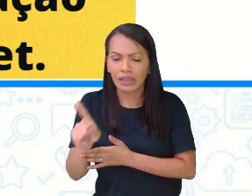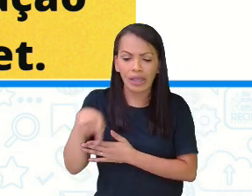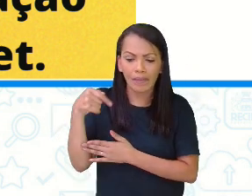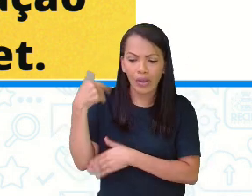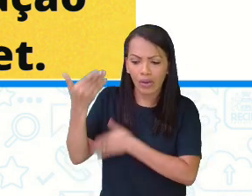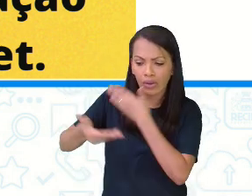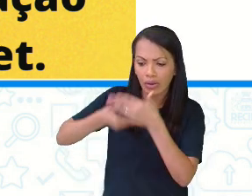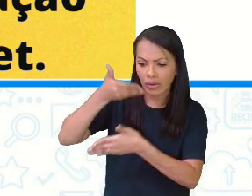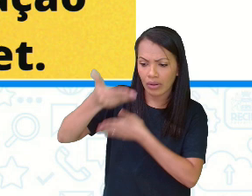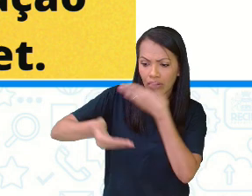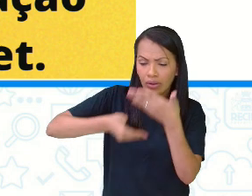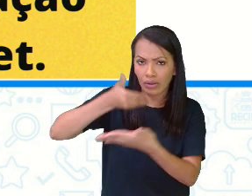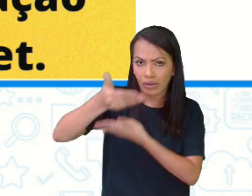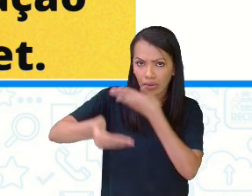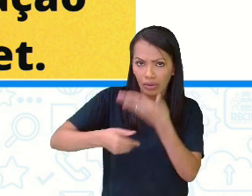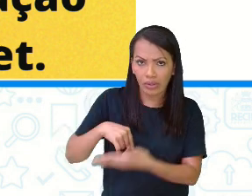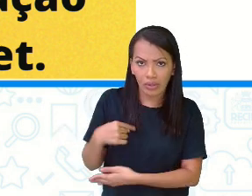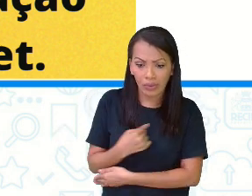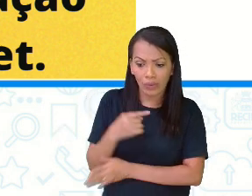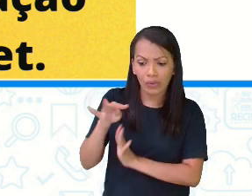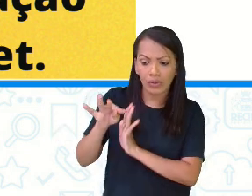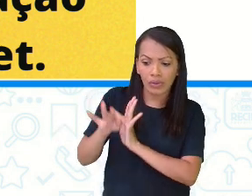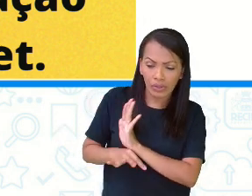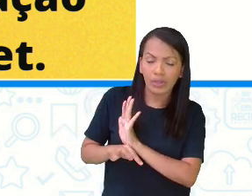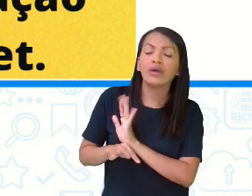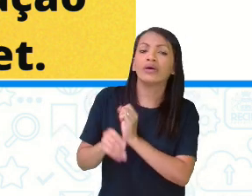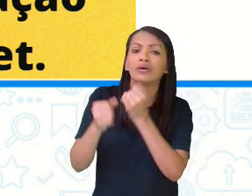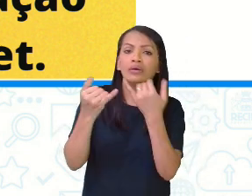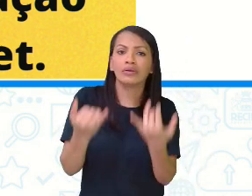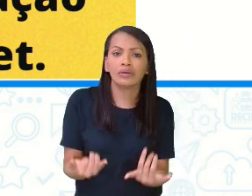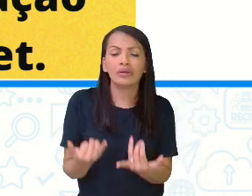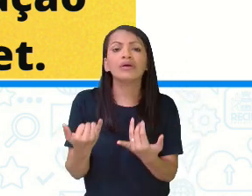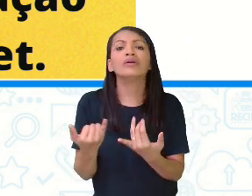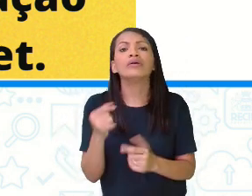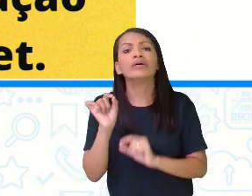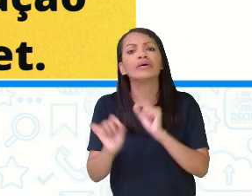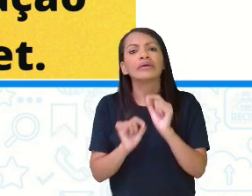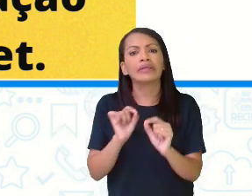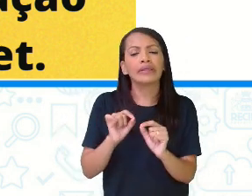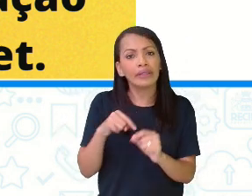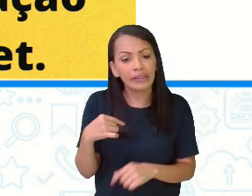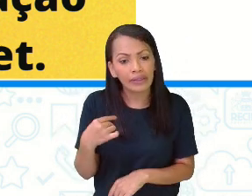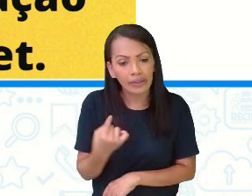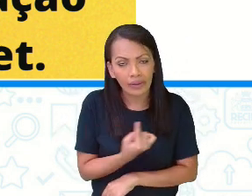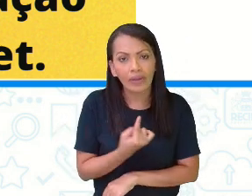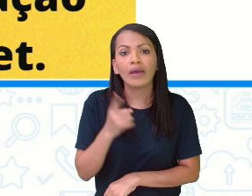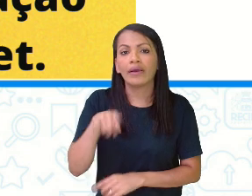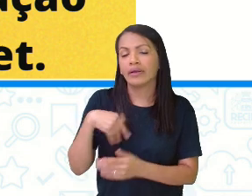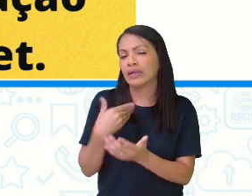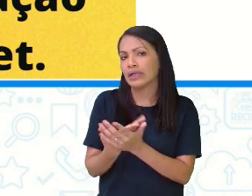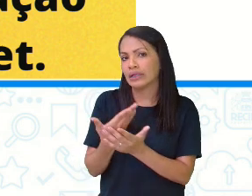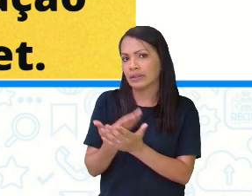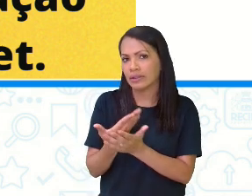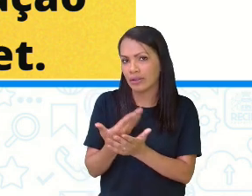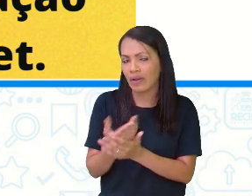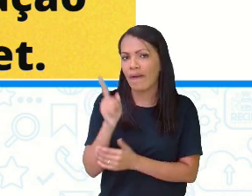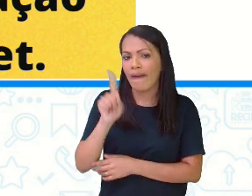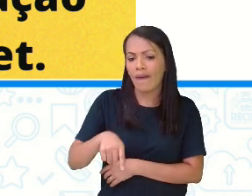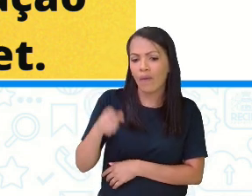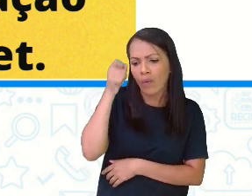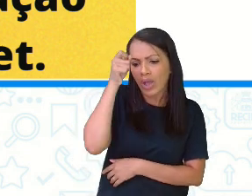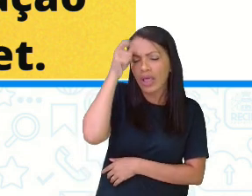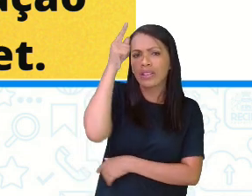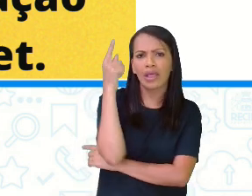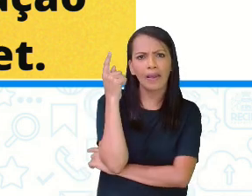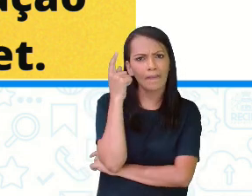e aí conclui a ideia, tá? No nosso texto, ele falou o quê? A conclusão foi que ainda está sendo estudado. É uma ideia